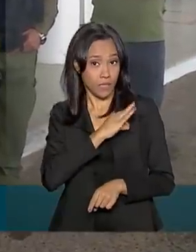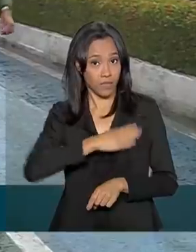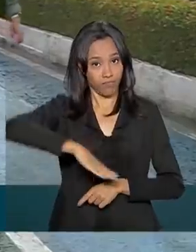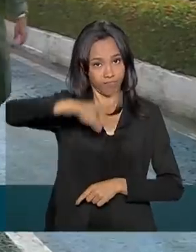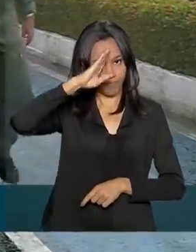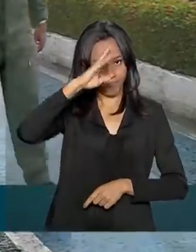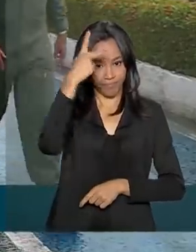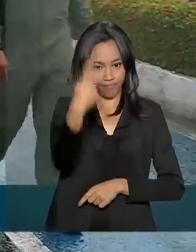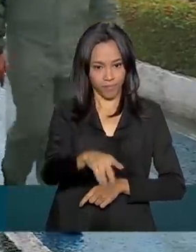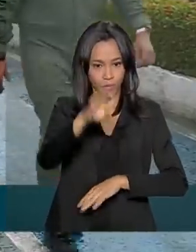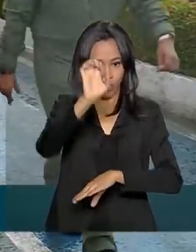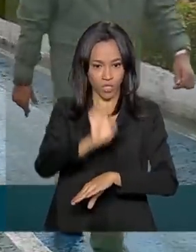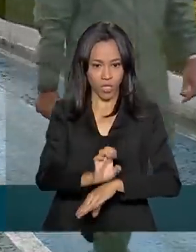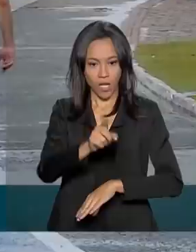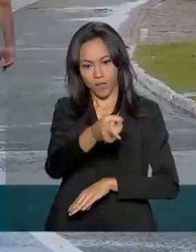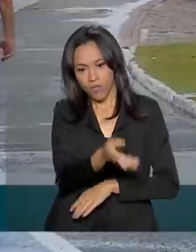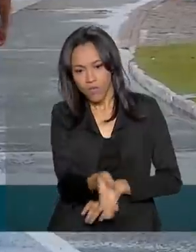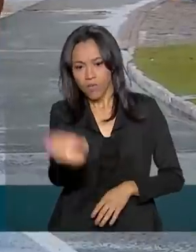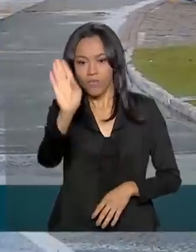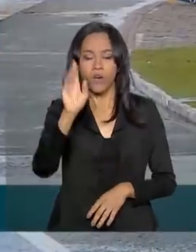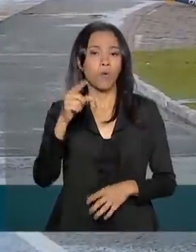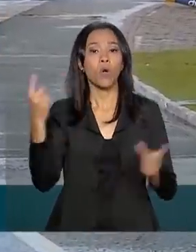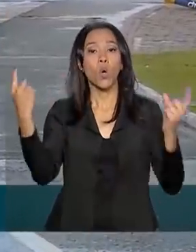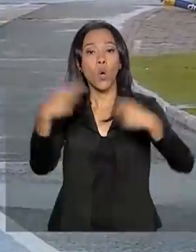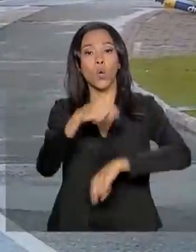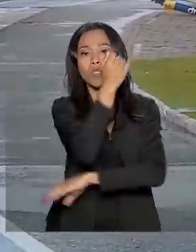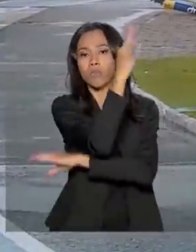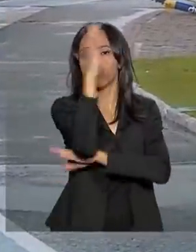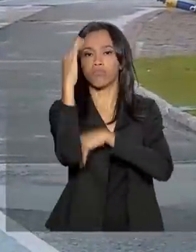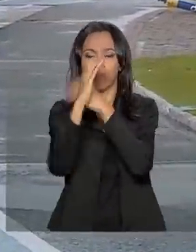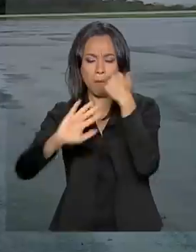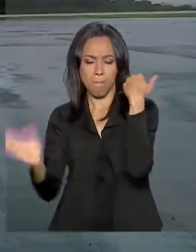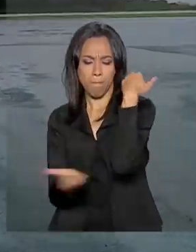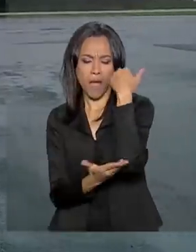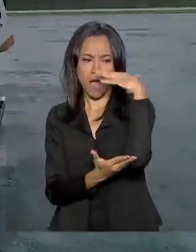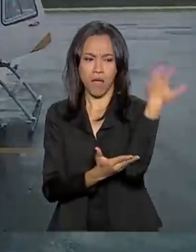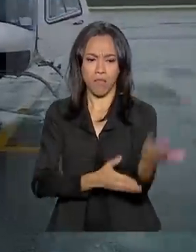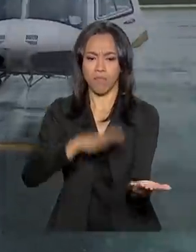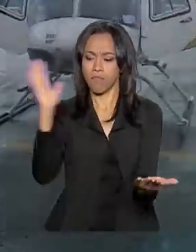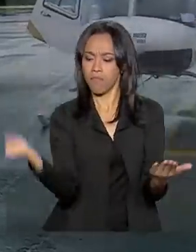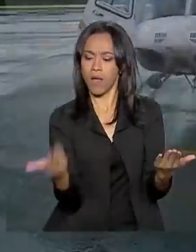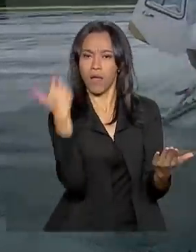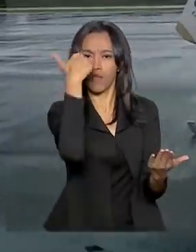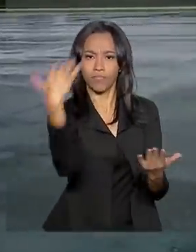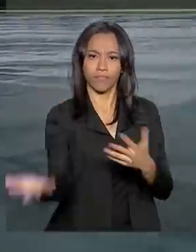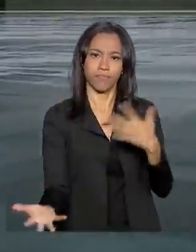Pará, saem para combater o desmatamento ilegal da Amazônia. Os